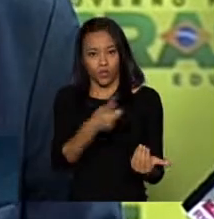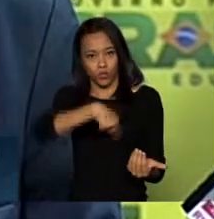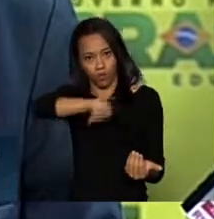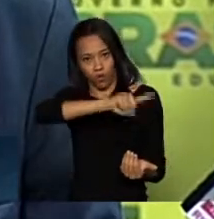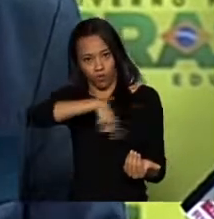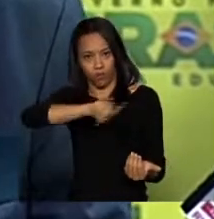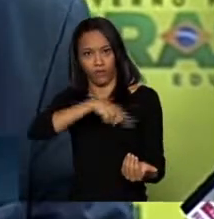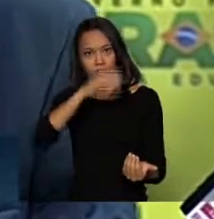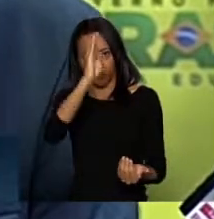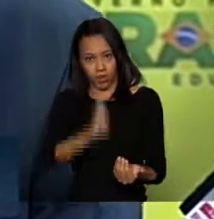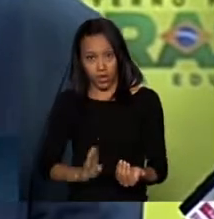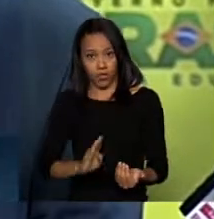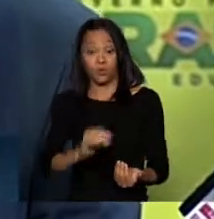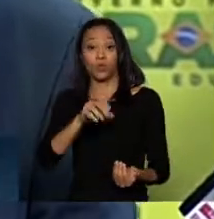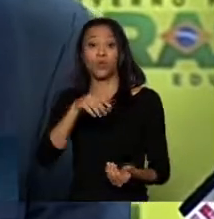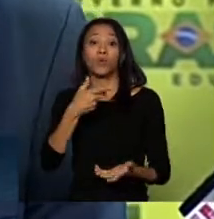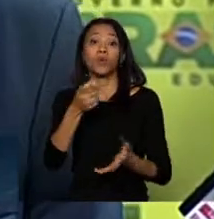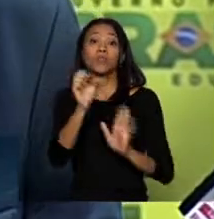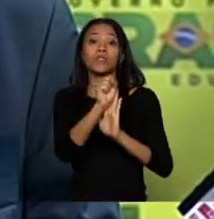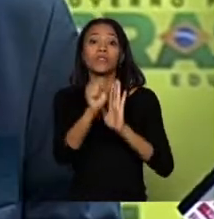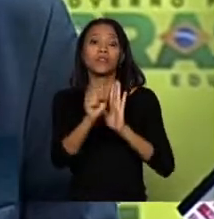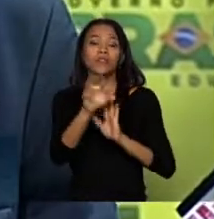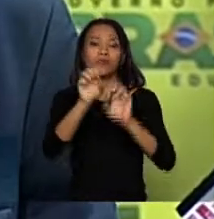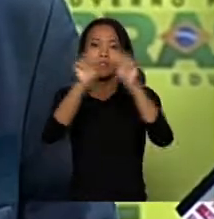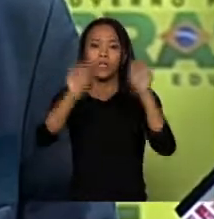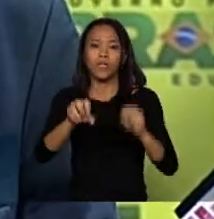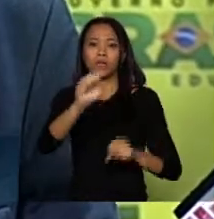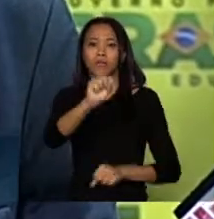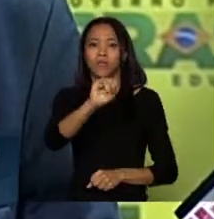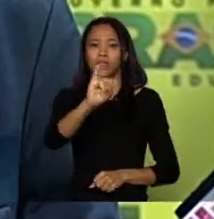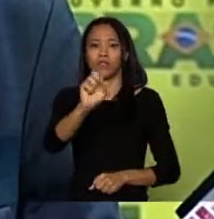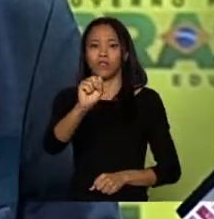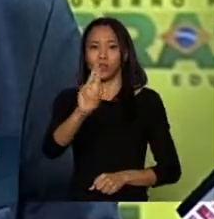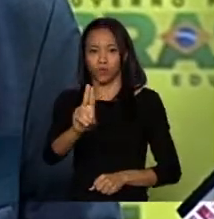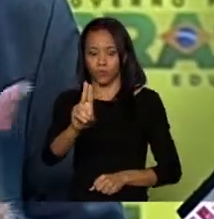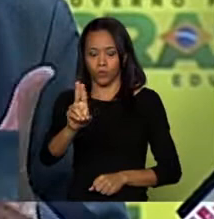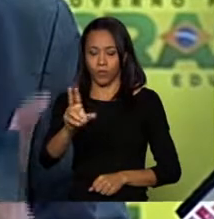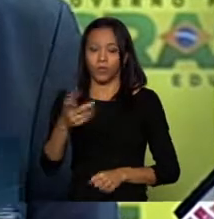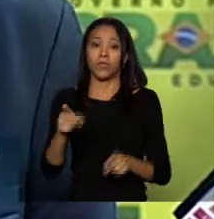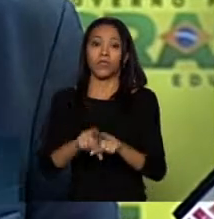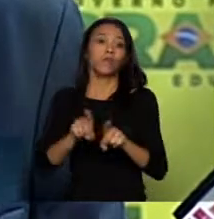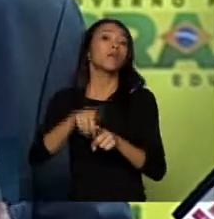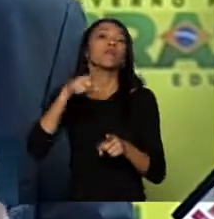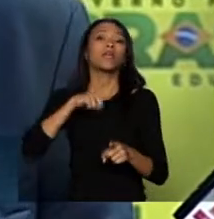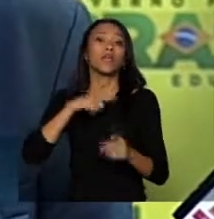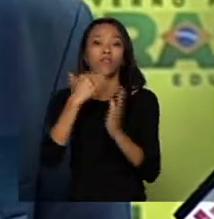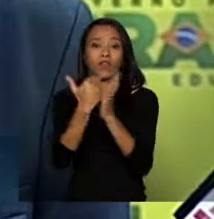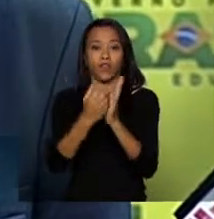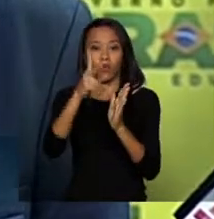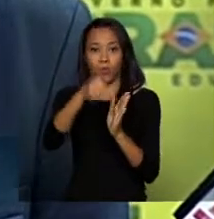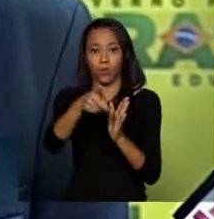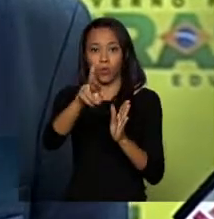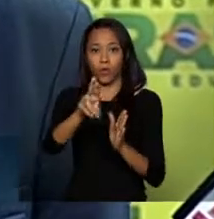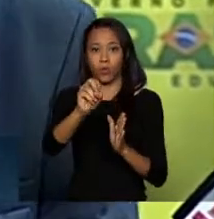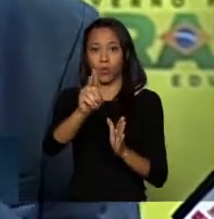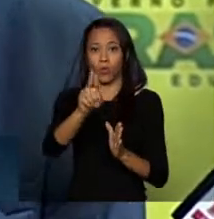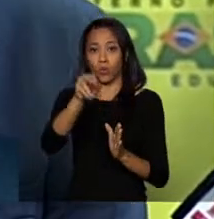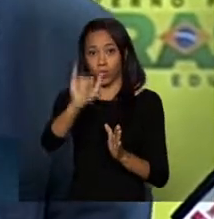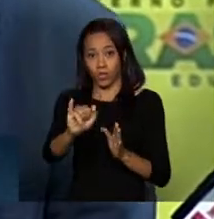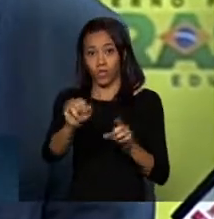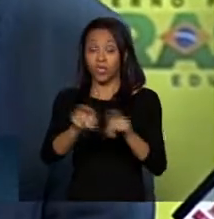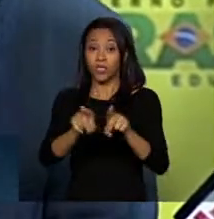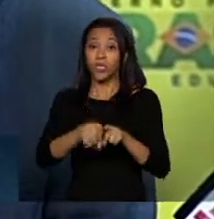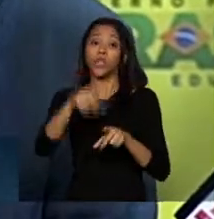SISU. 213 mil vagas foram ofertadas para estudantes brasileiros no ProUni. Só aí são 418 mil vagas. Já